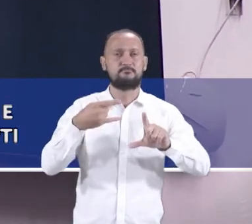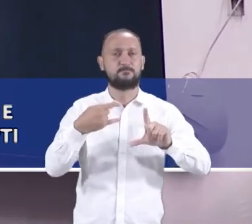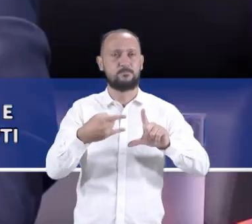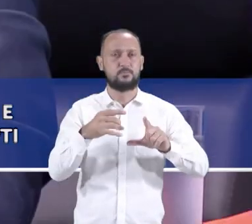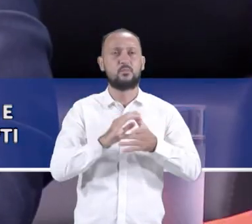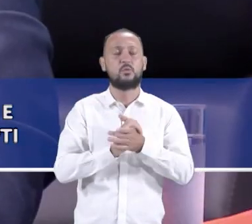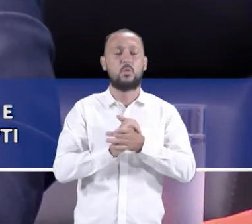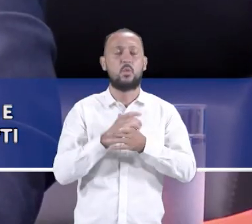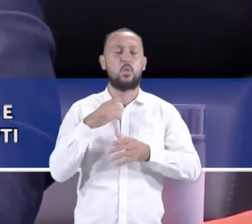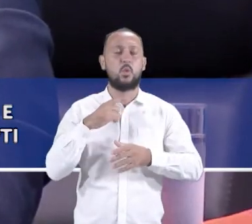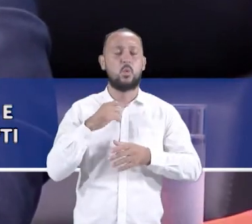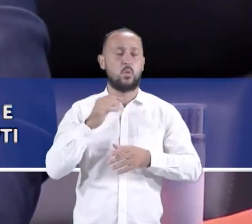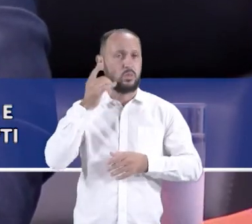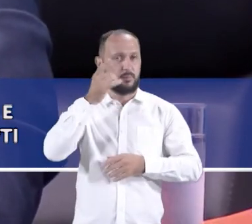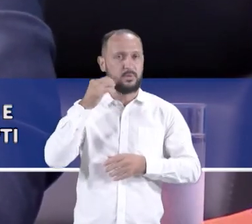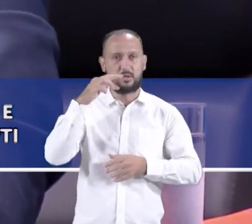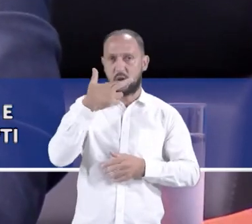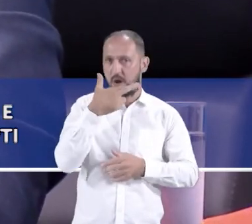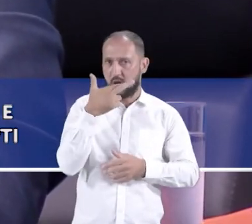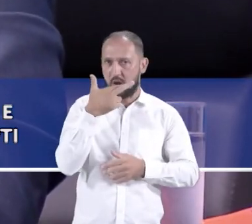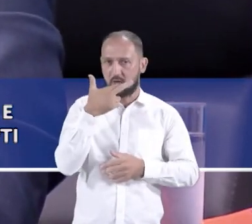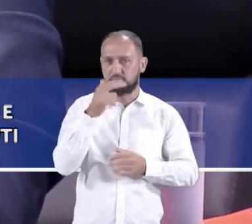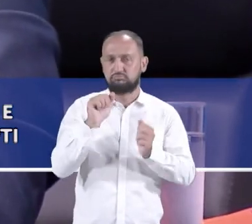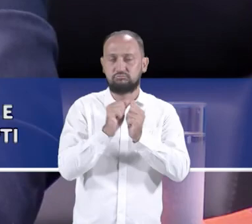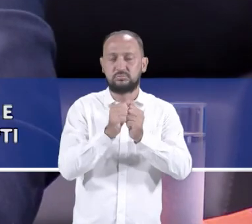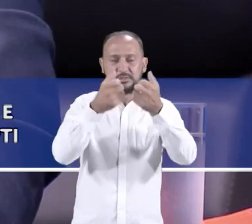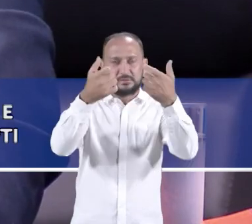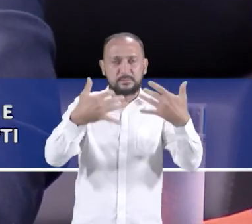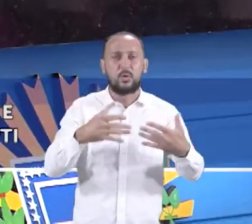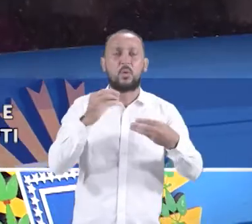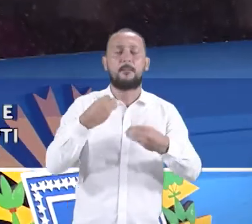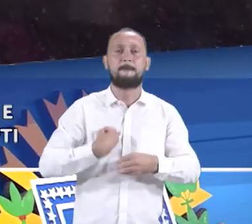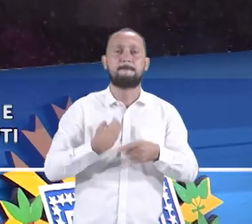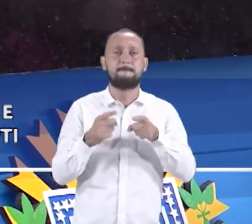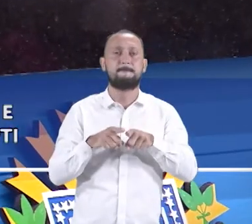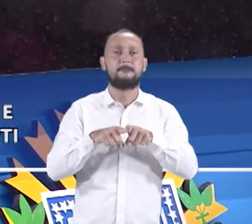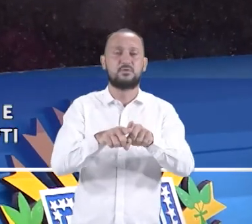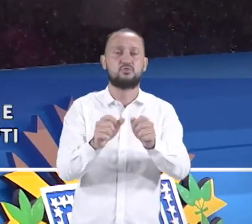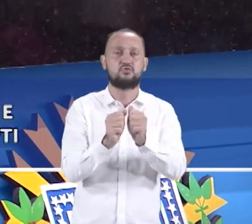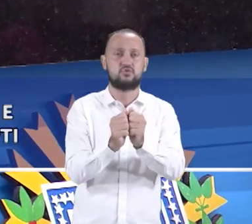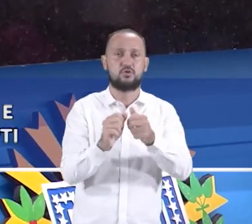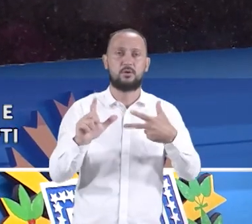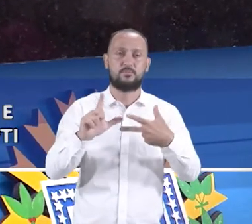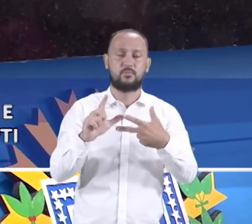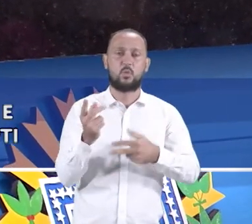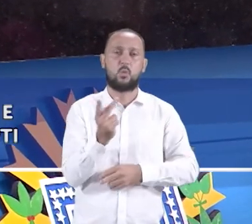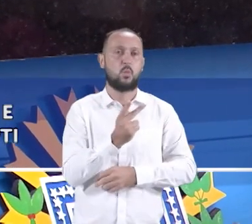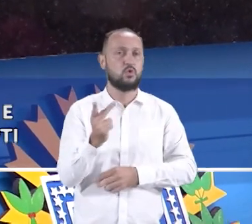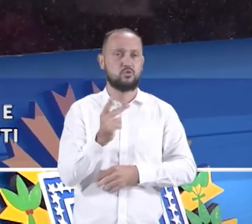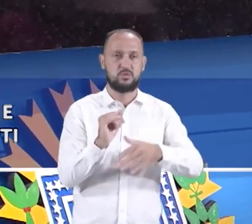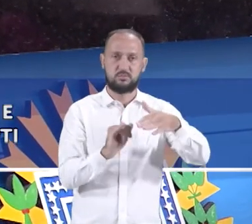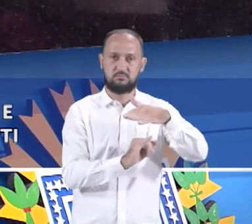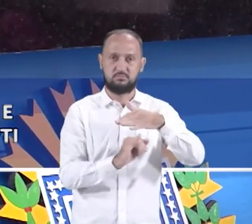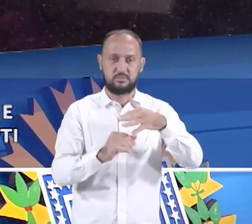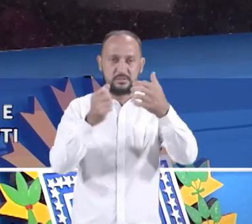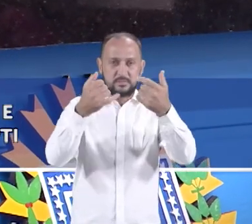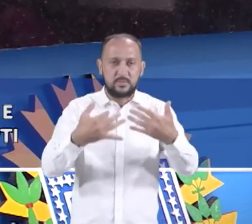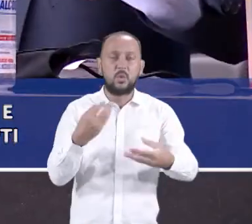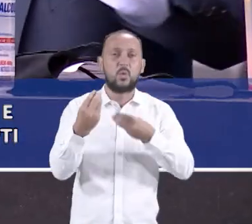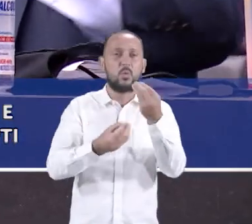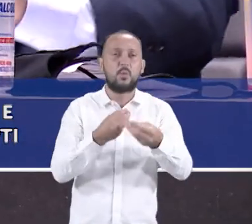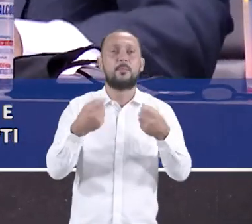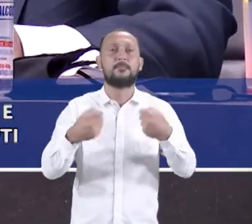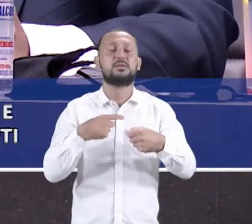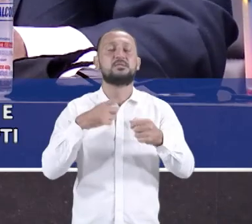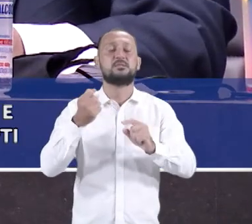live. Coordenador da frente, o deputado Renato Câmara, do MDB, falou sobre a parceria do parlamento com as duas instituições